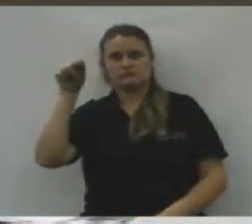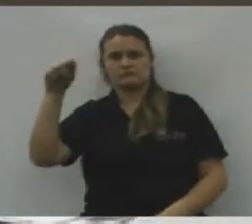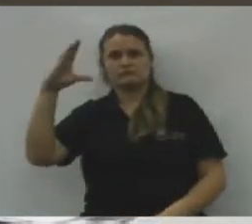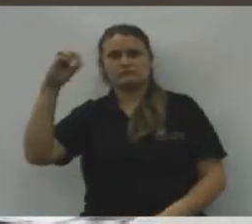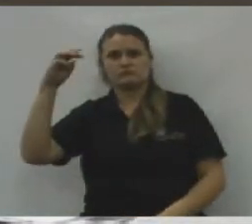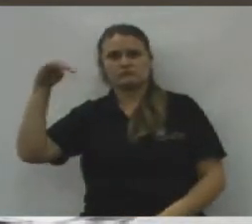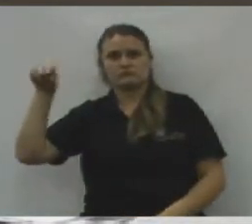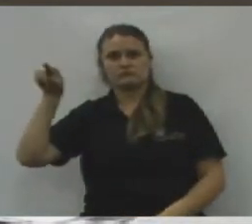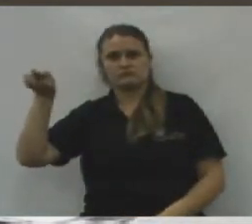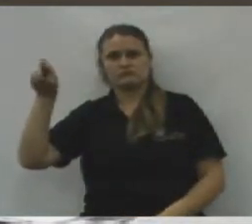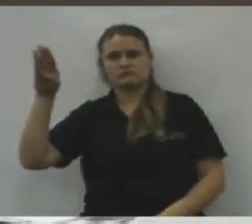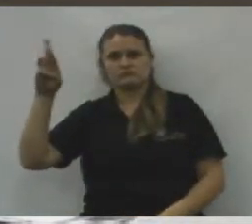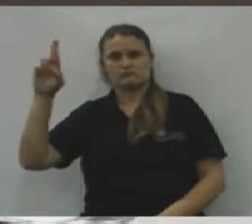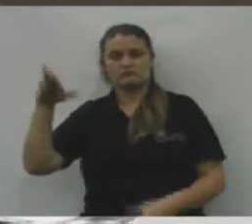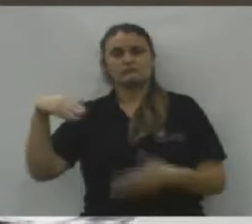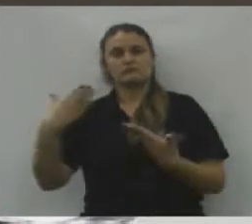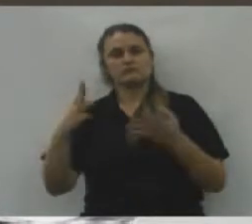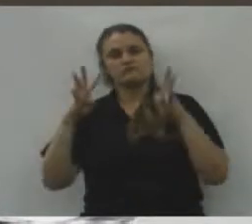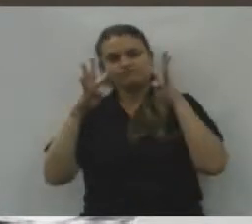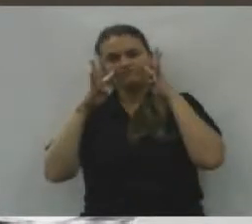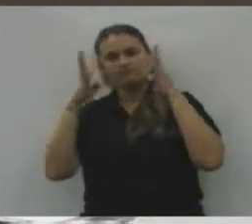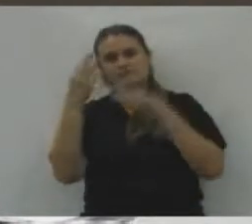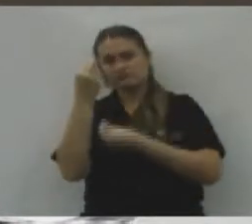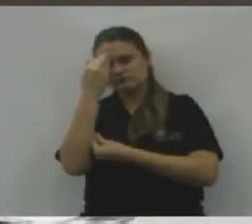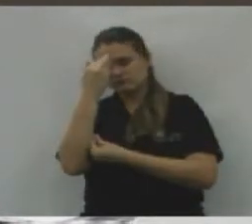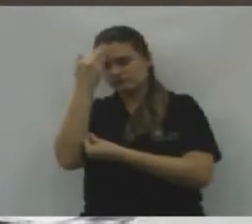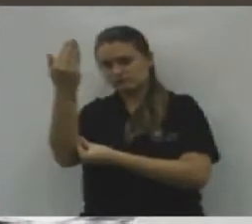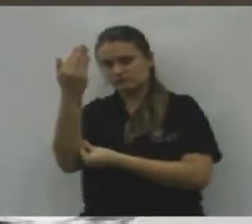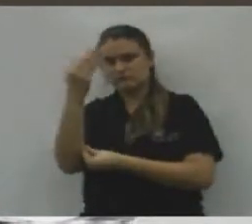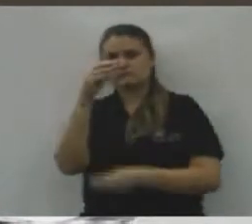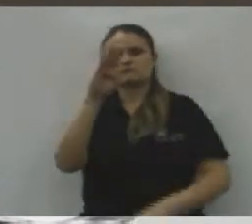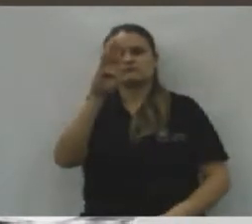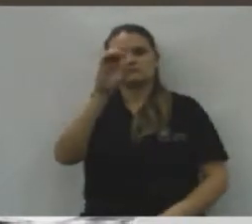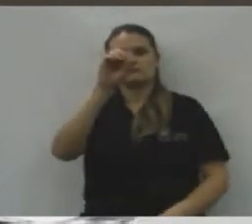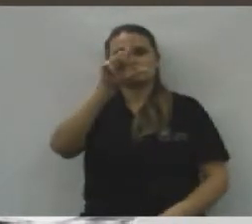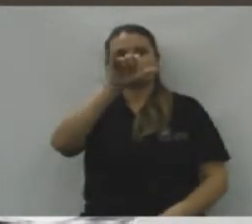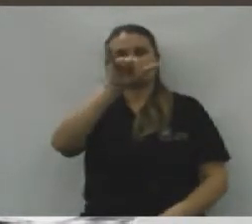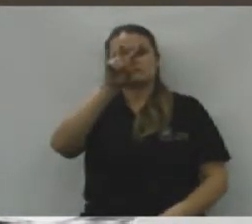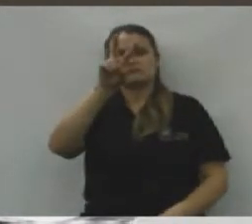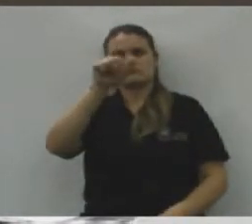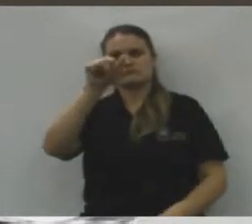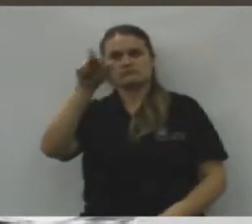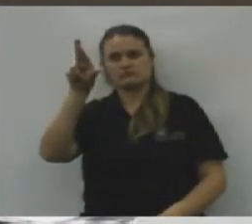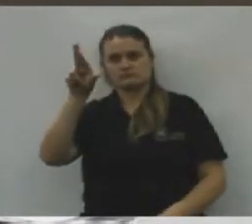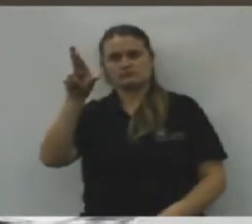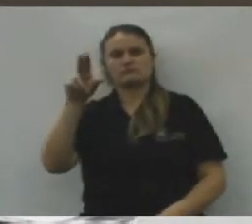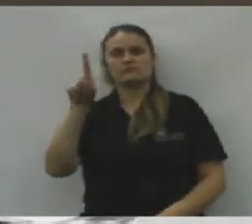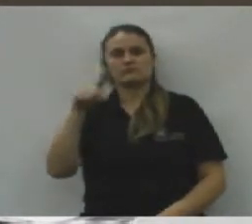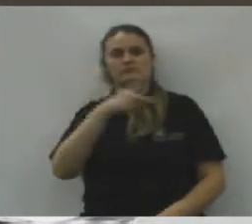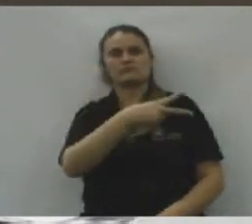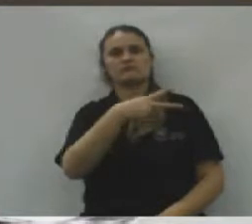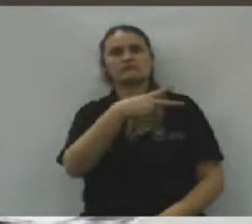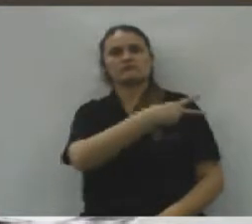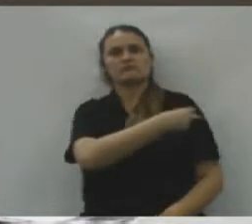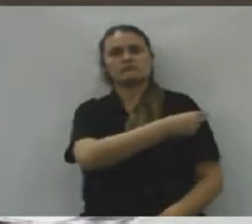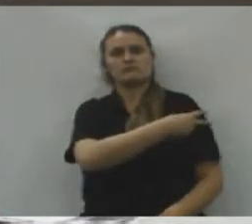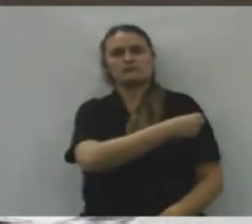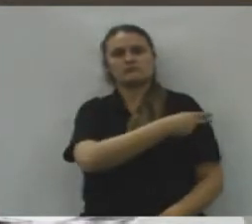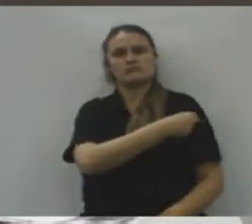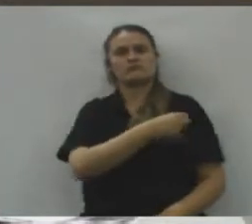www.sanepar.com.br. Sem mais para o momento, atenciosamente, Bolívar Luiz Menoncin Júnior, gerente da